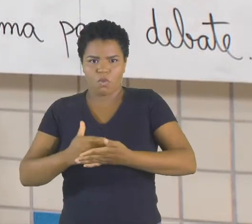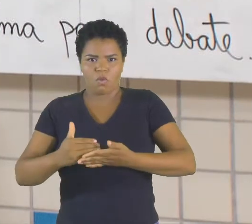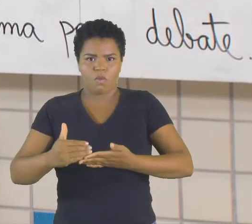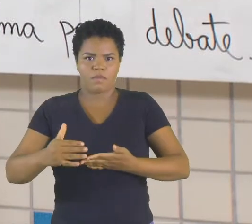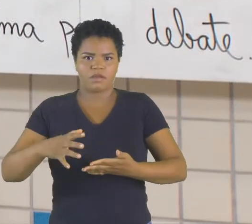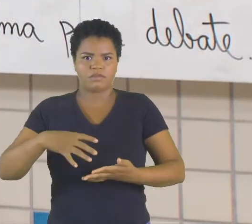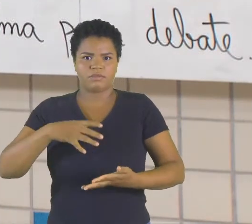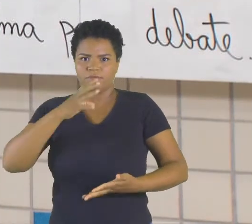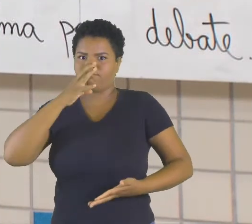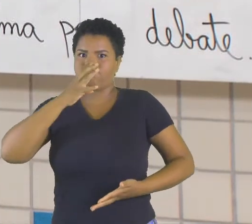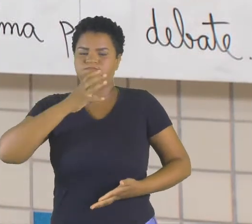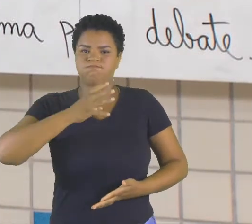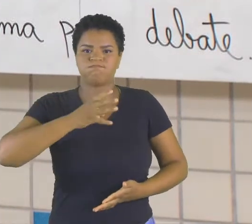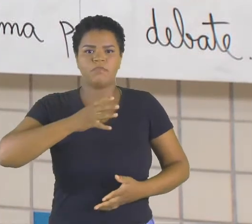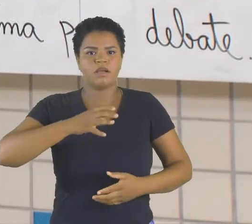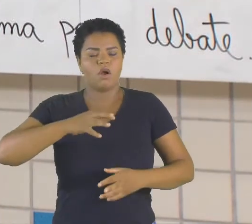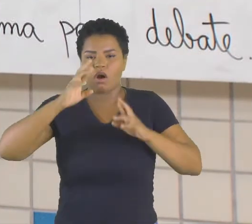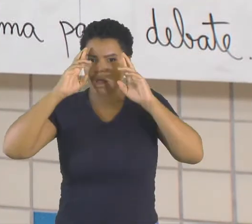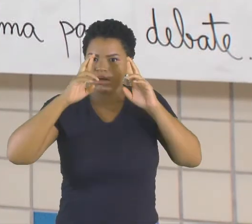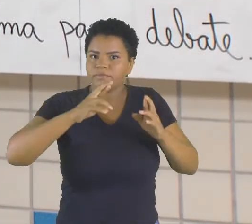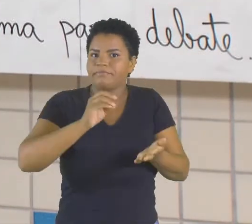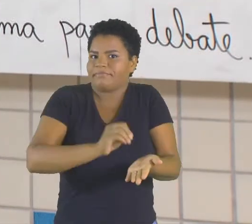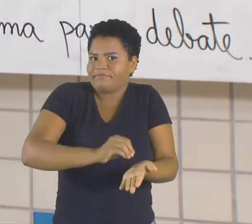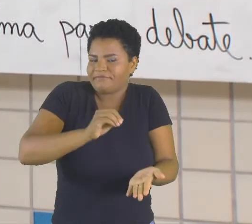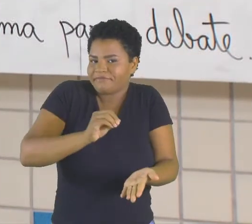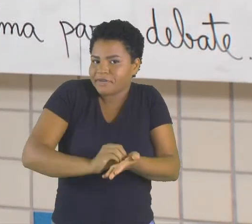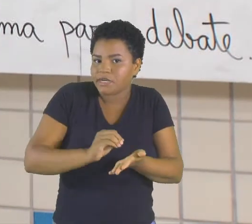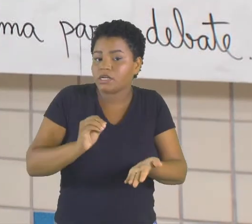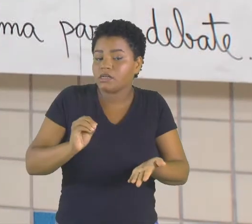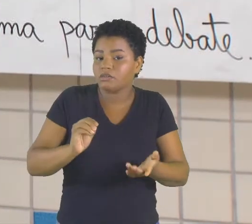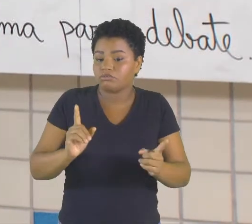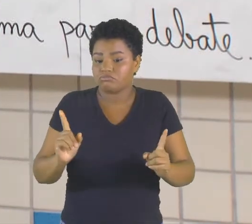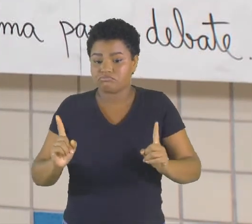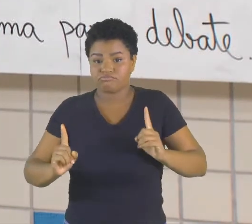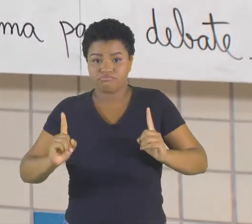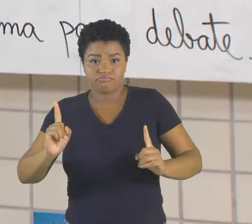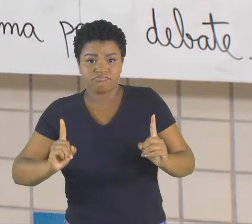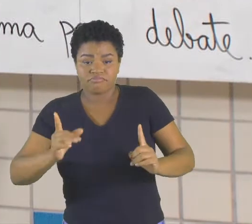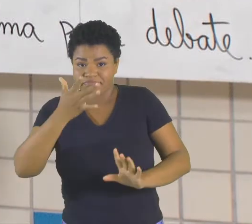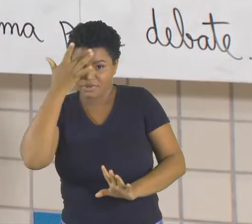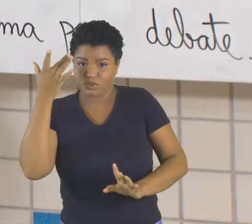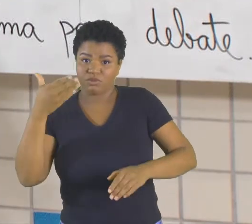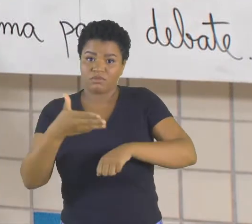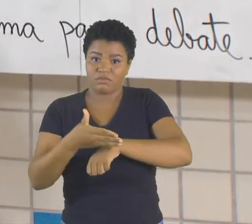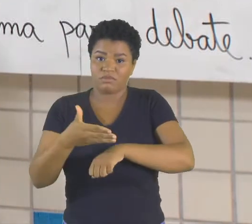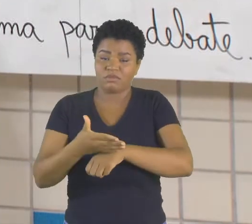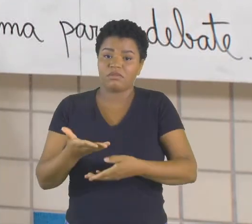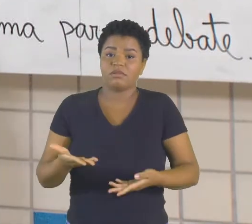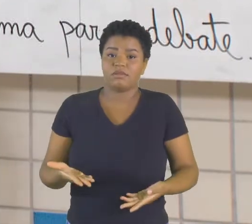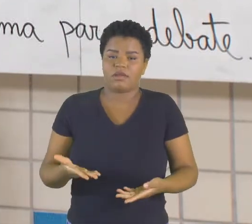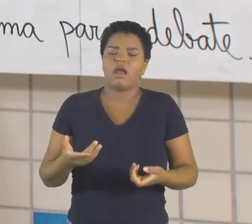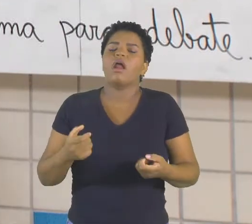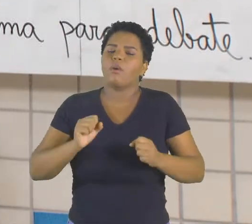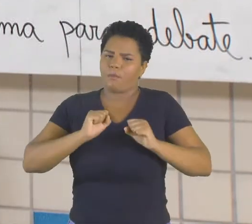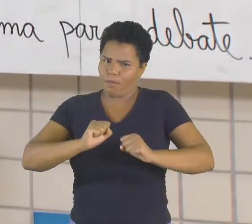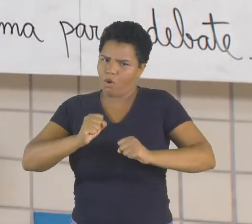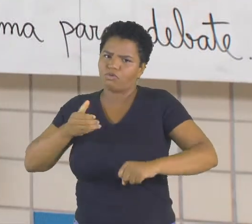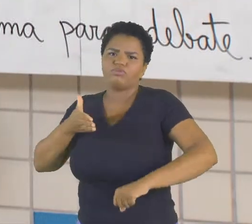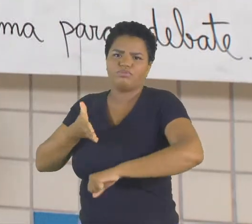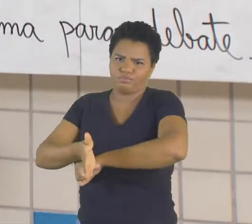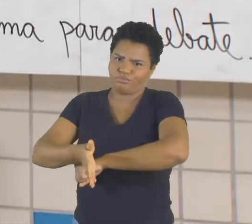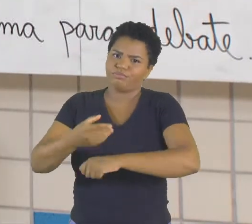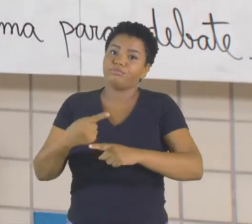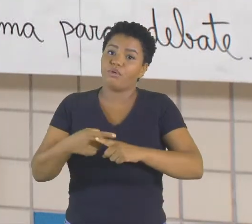há respeito entre ambos as pessoas que estão participando. Então, ele tem esse poder de interromper, porque ele é o que?